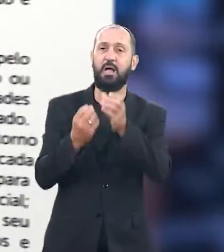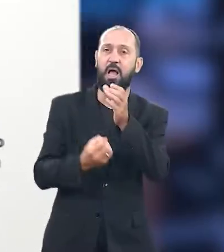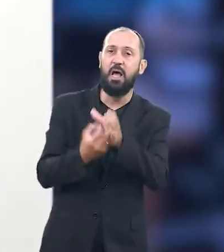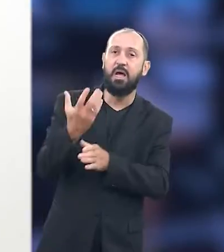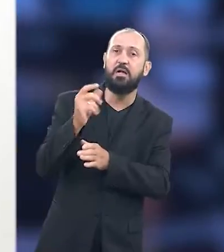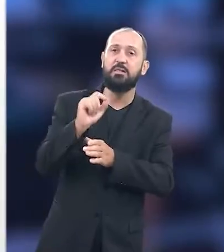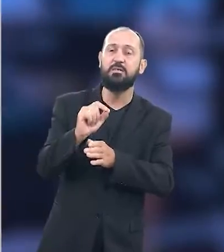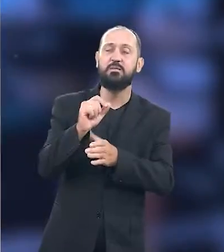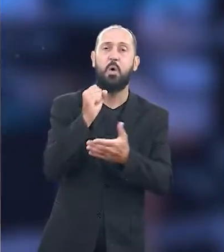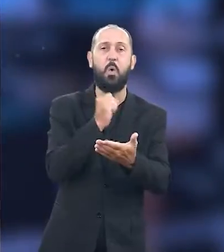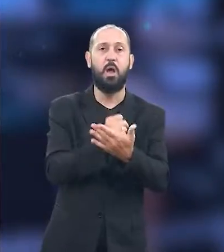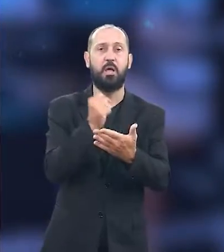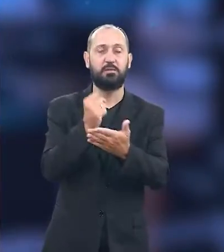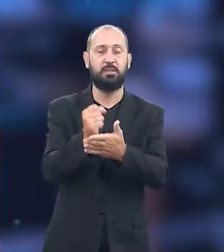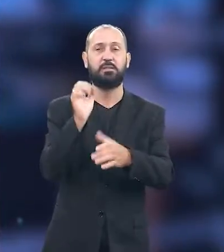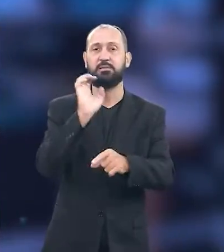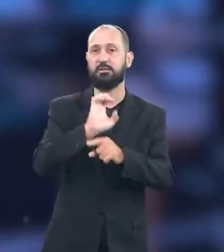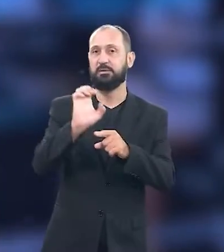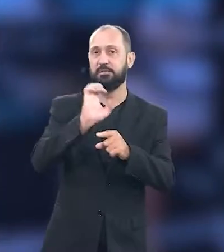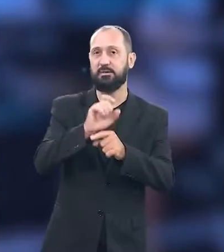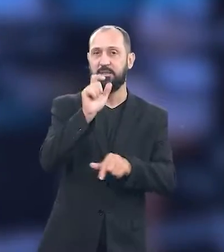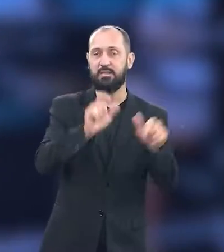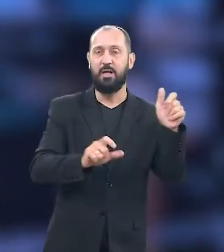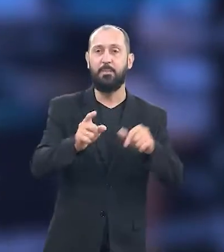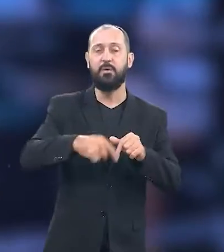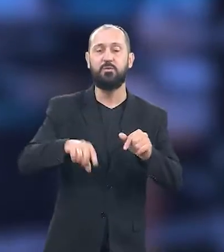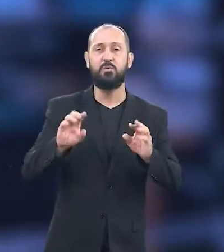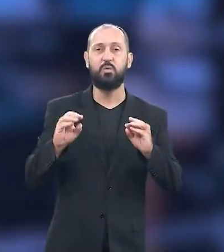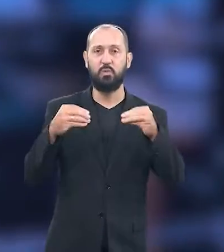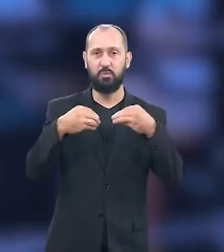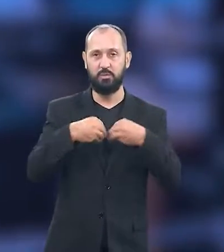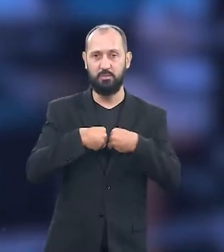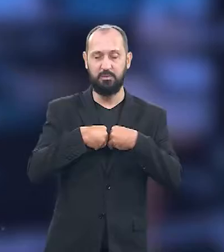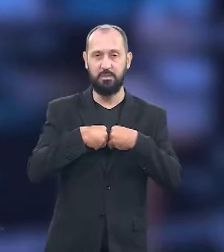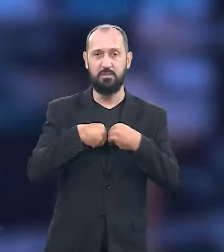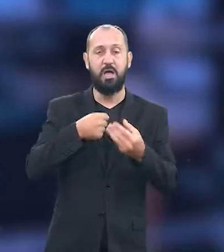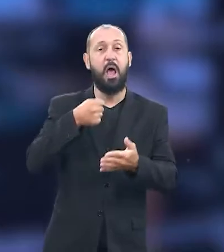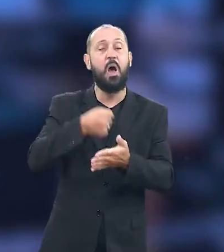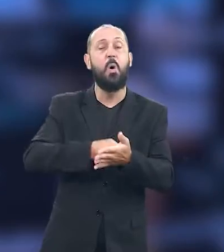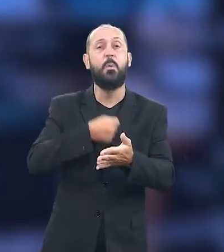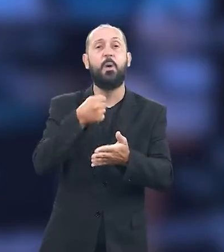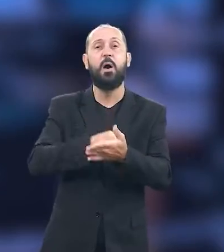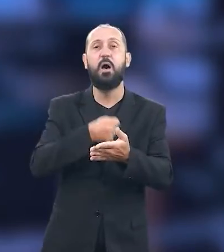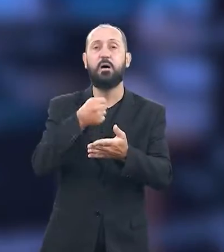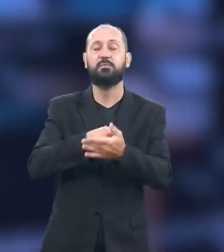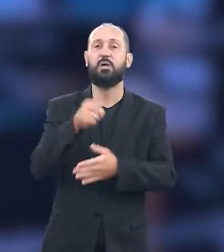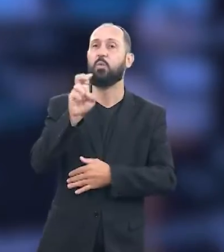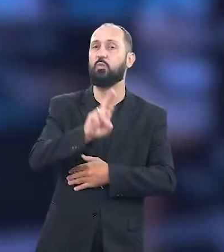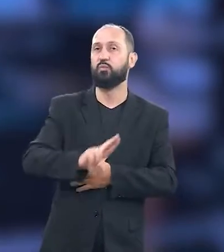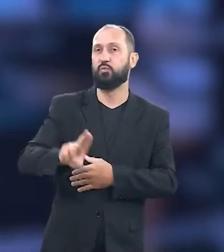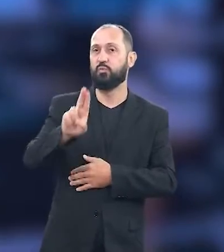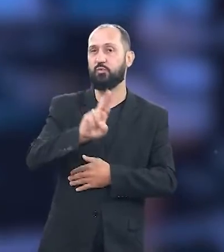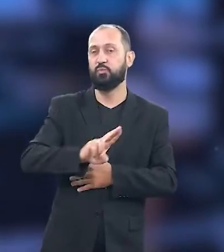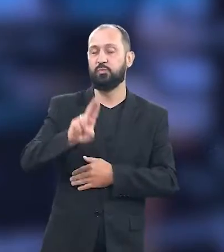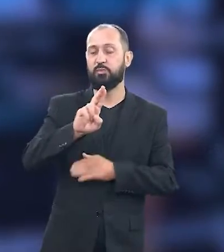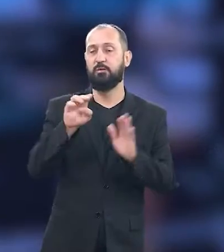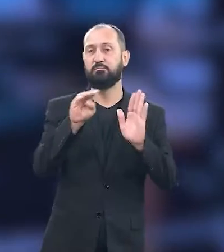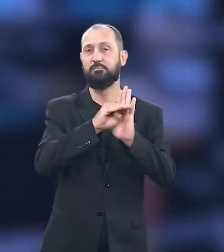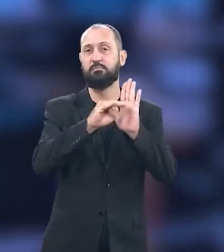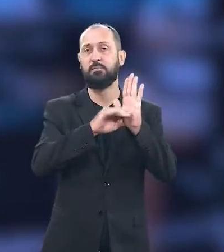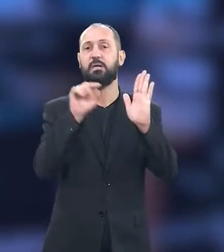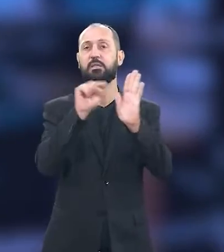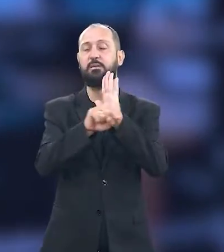a criação do Cadastro Estadual da Pessoa com TEA e a obrigatoriedade da utilização